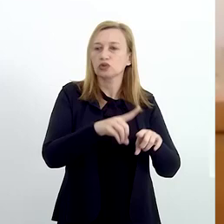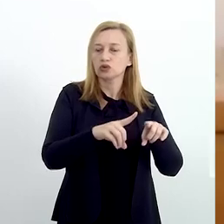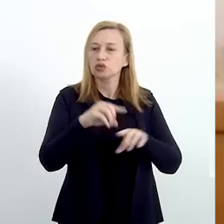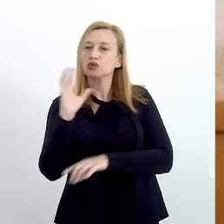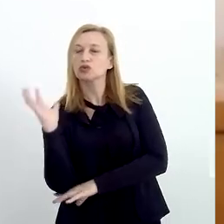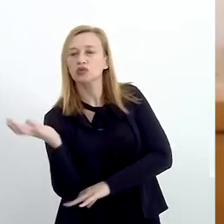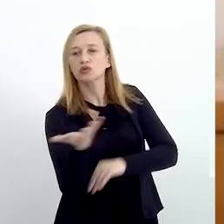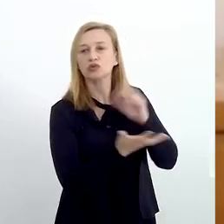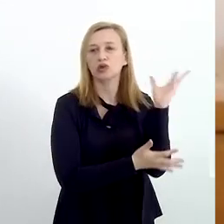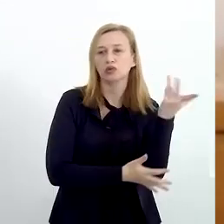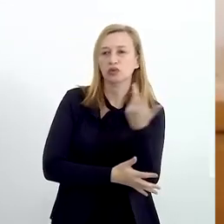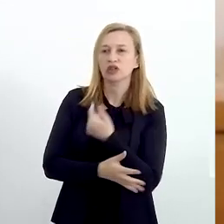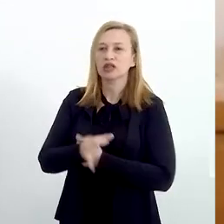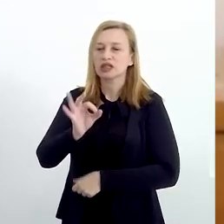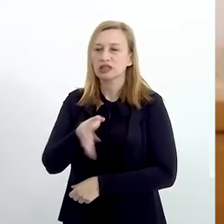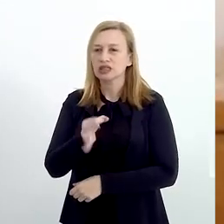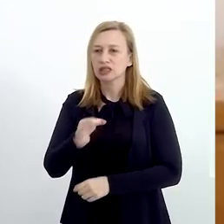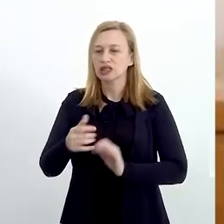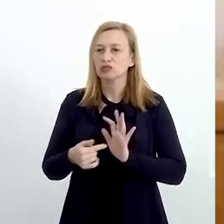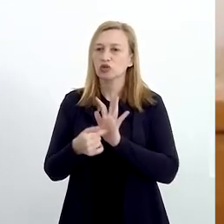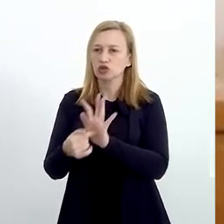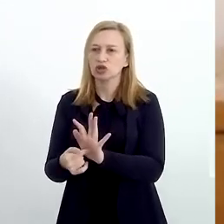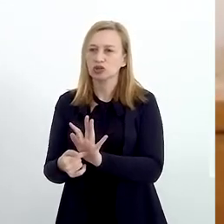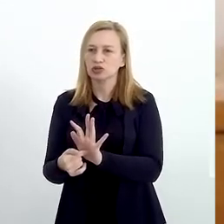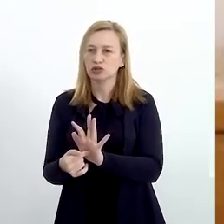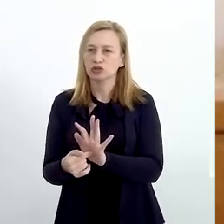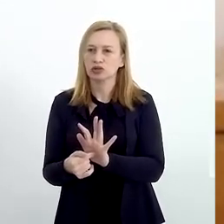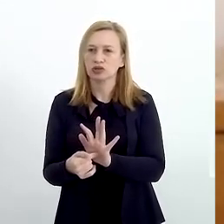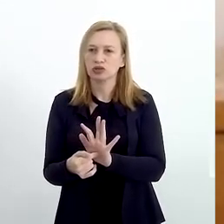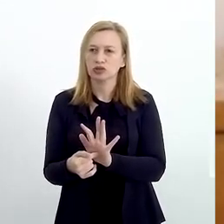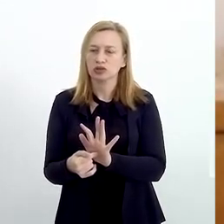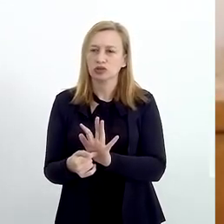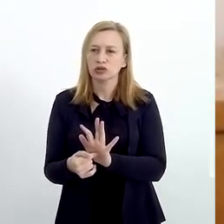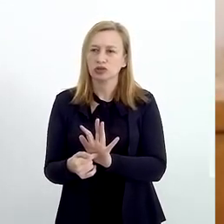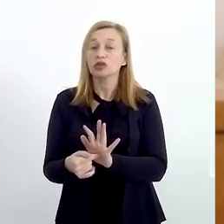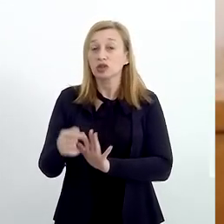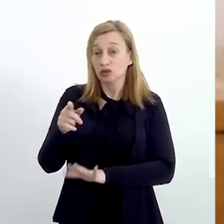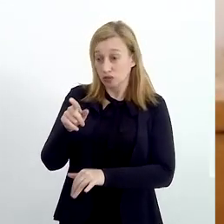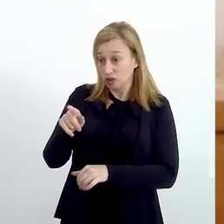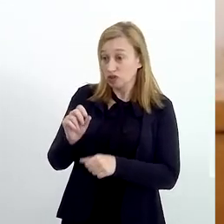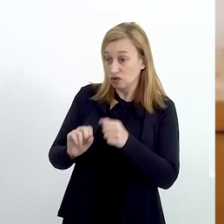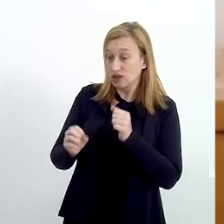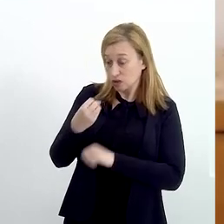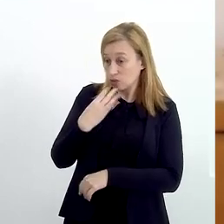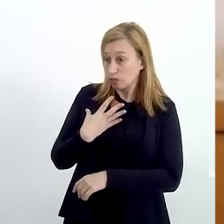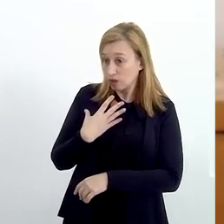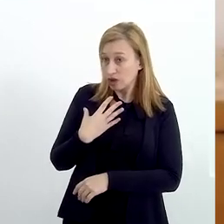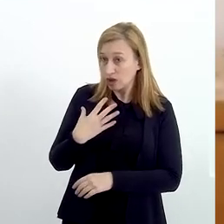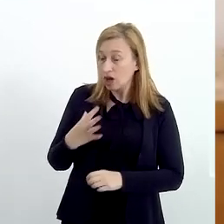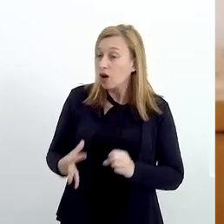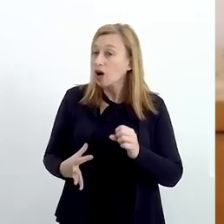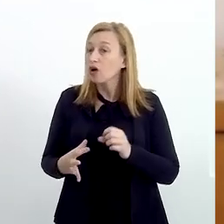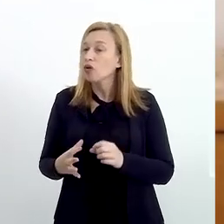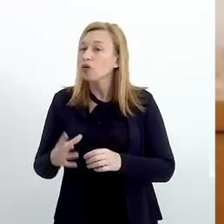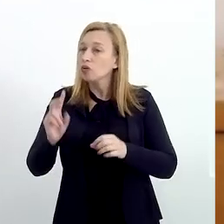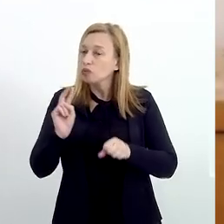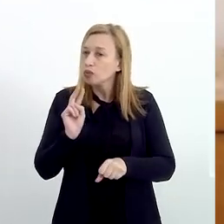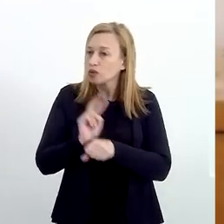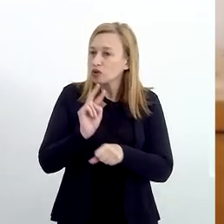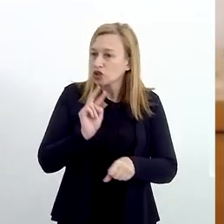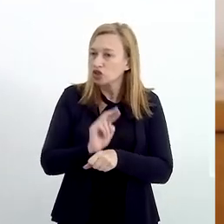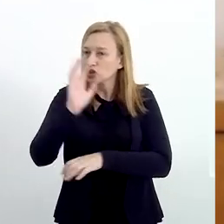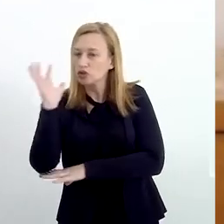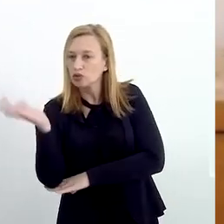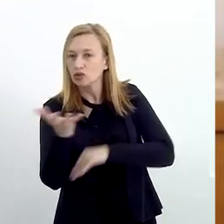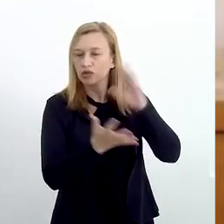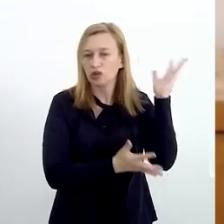a dando claramente Essa visão de que você está fazendo bem ao é proteger o meio ambiente e evitar